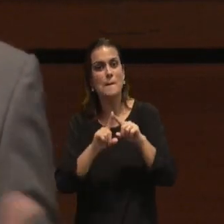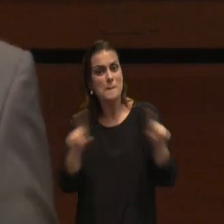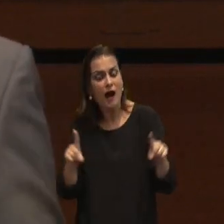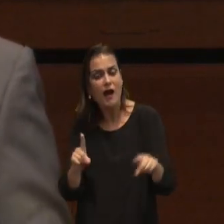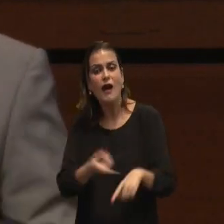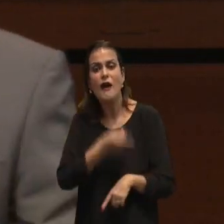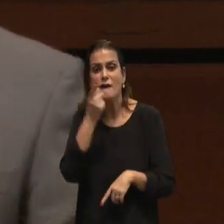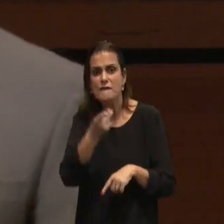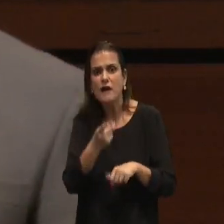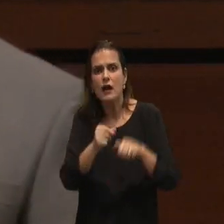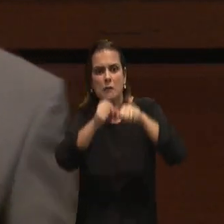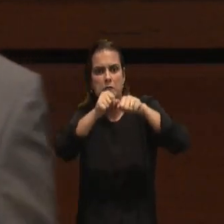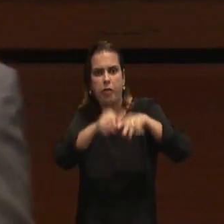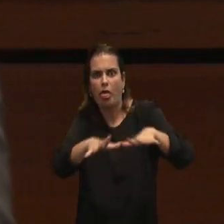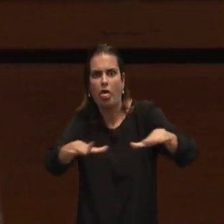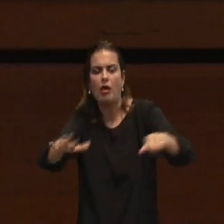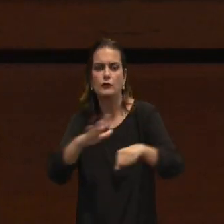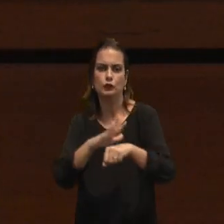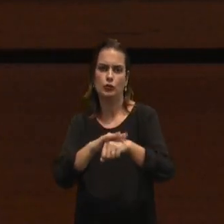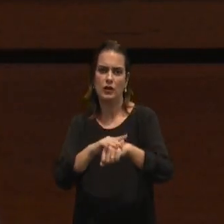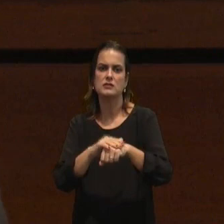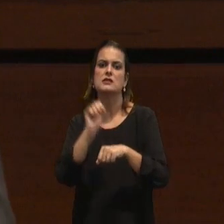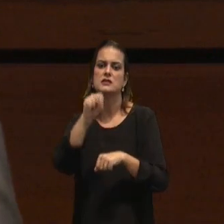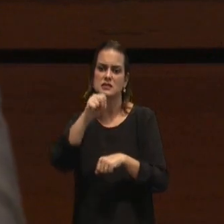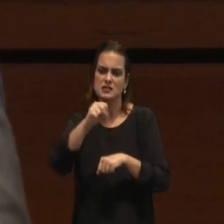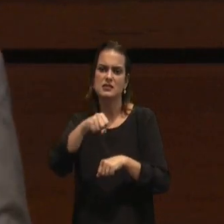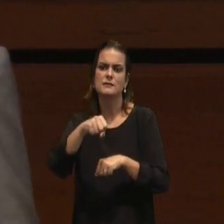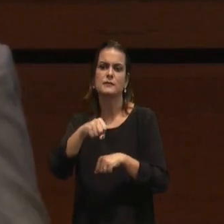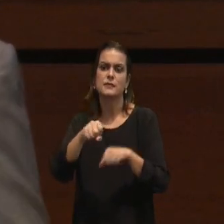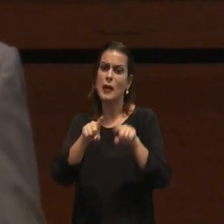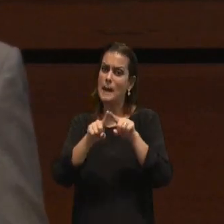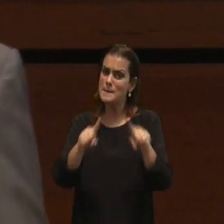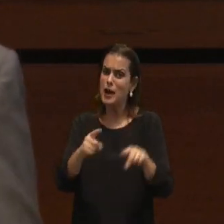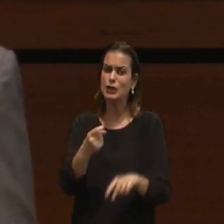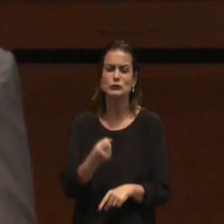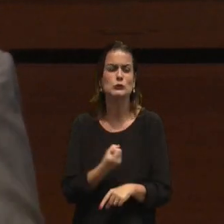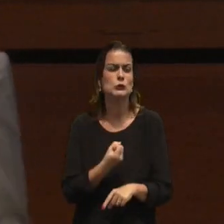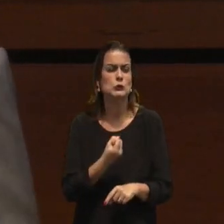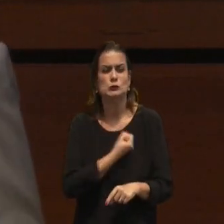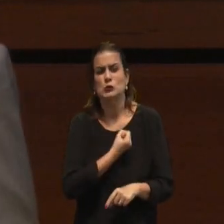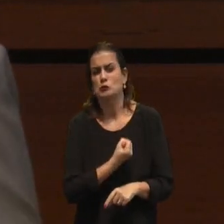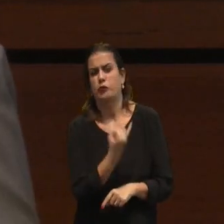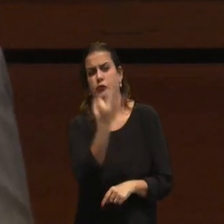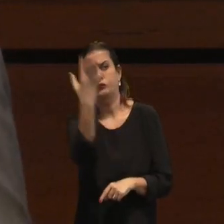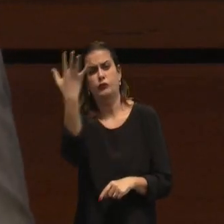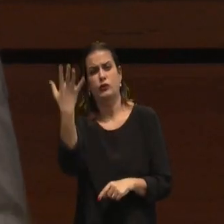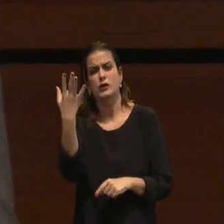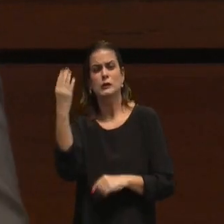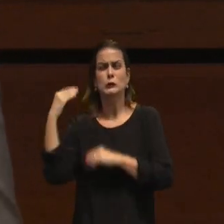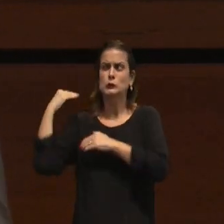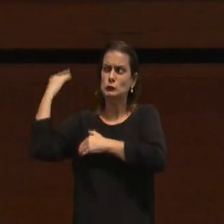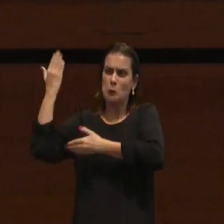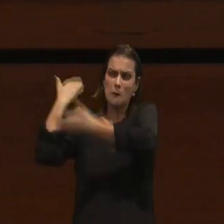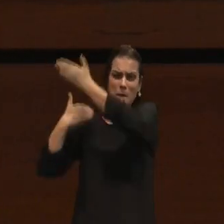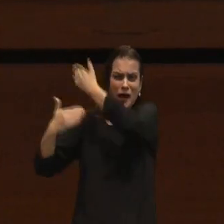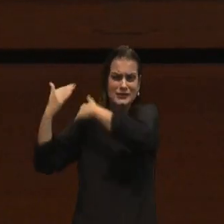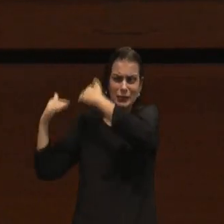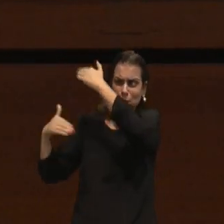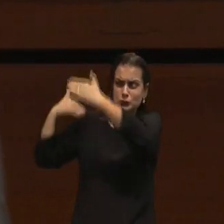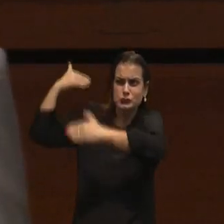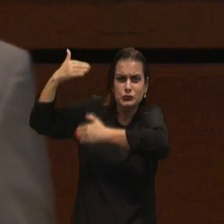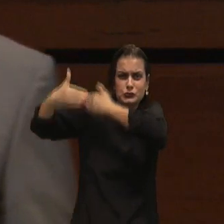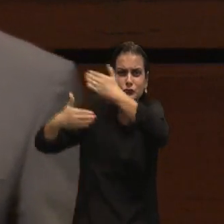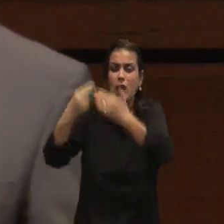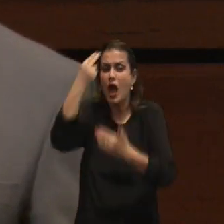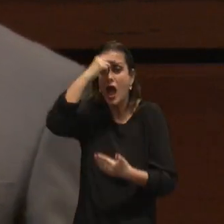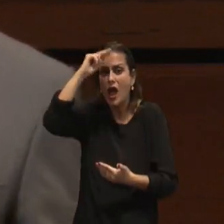fala de epidemia, e nós temos vivido sim, nos últimos tempos, inúmeras, como em todos os séculos, em todos os lugares, a história